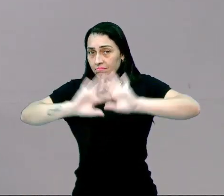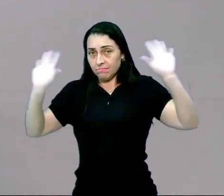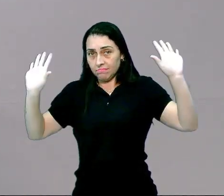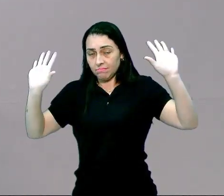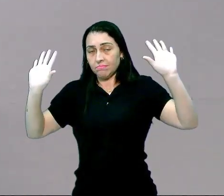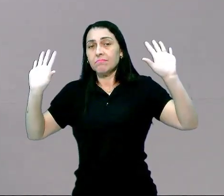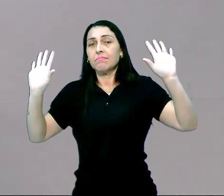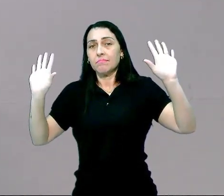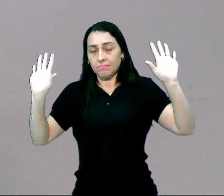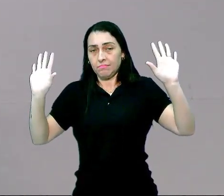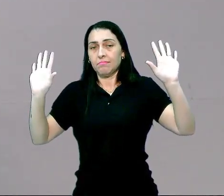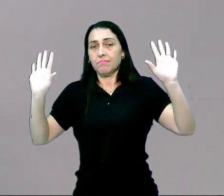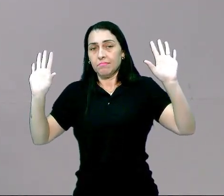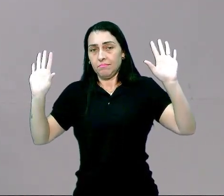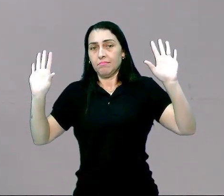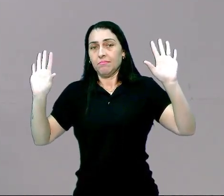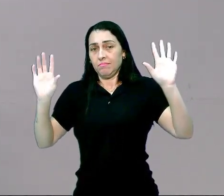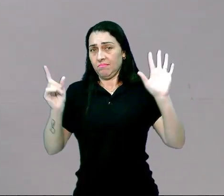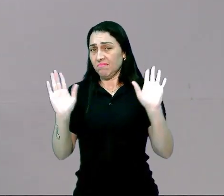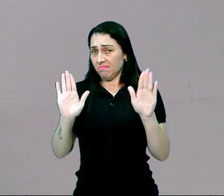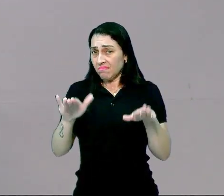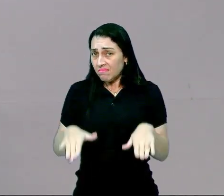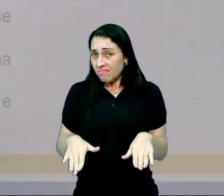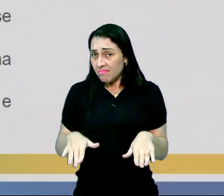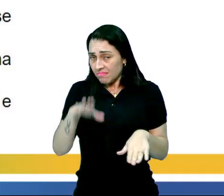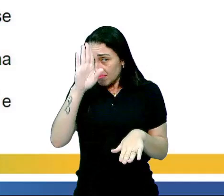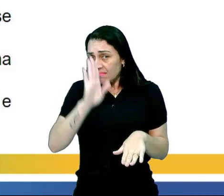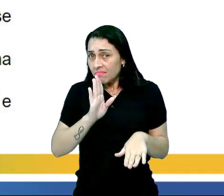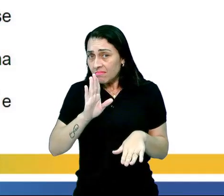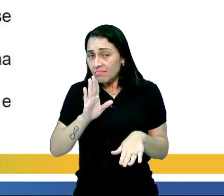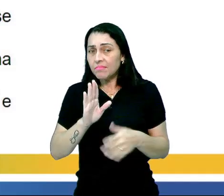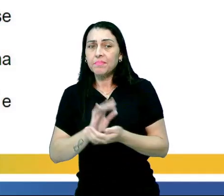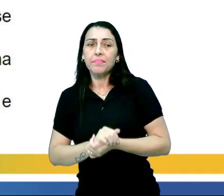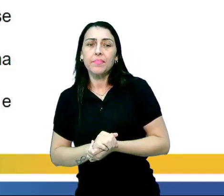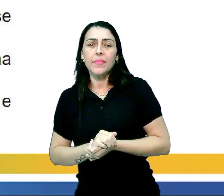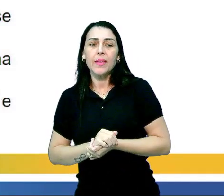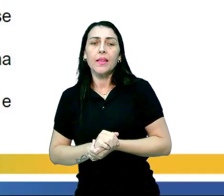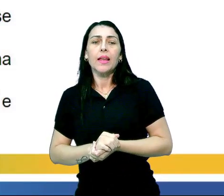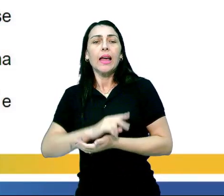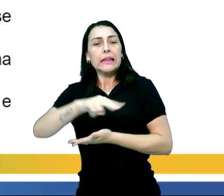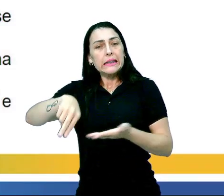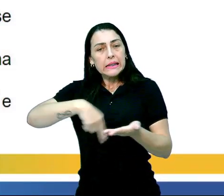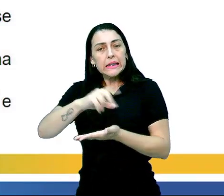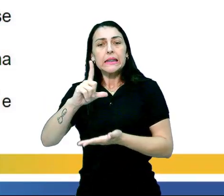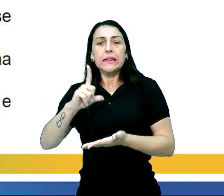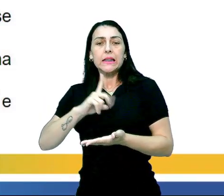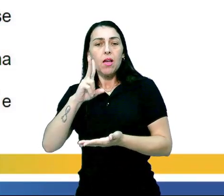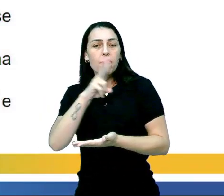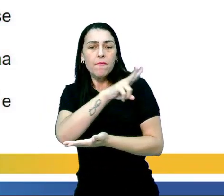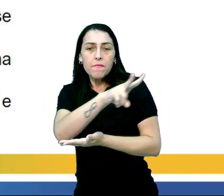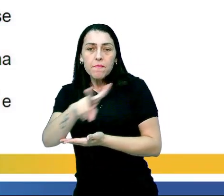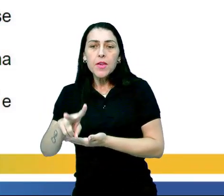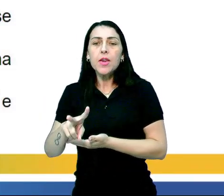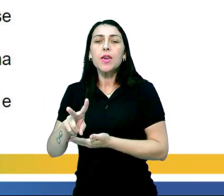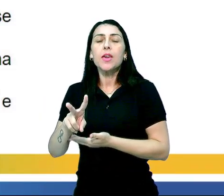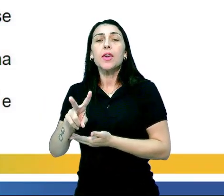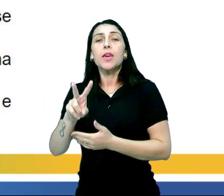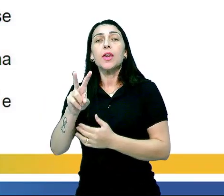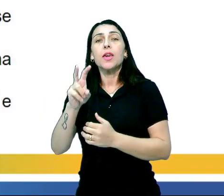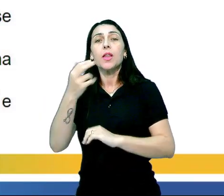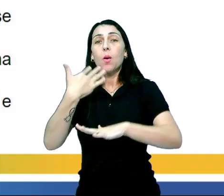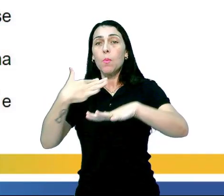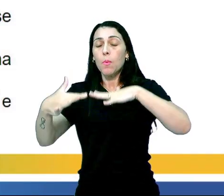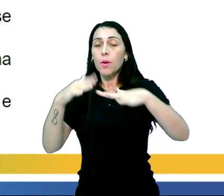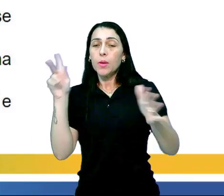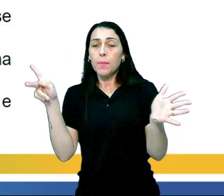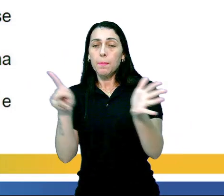e a liberdade ela é fluida e baratinha, gratuita, 0800. Vamos lá. Para que a dança seja vista como uma